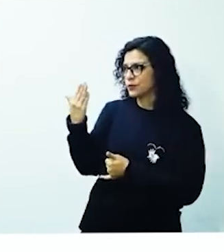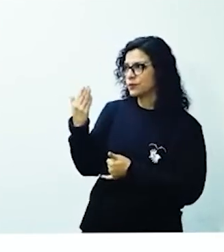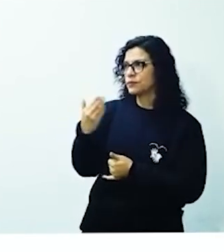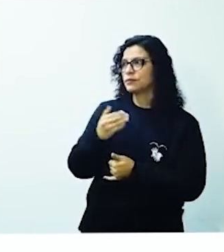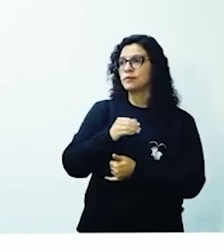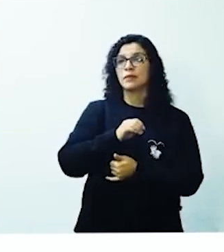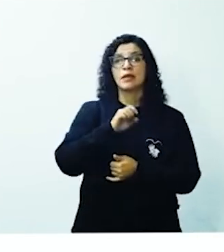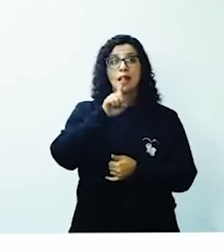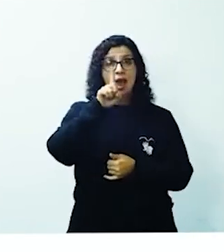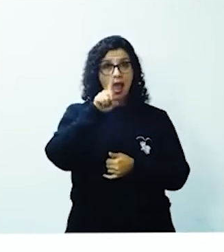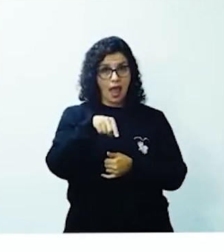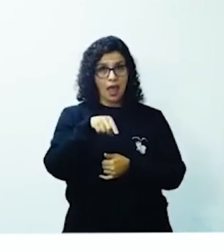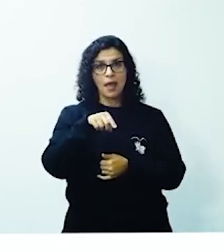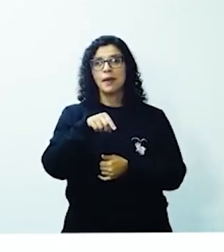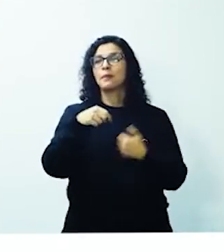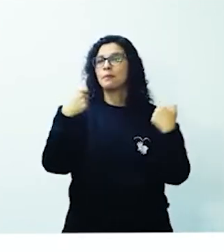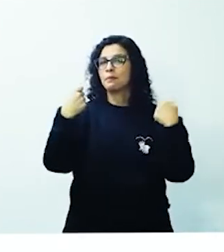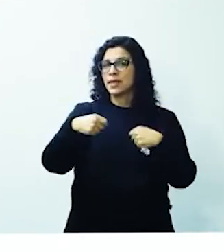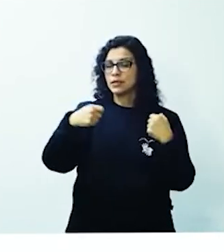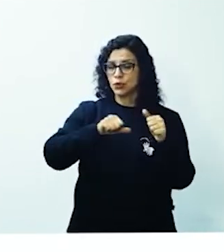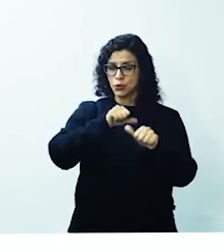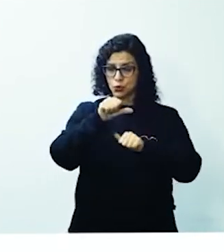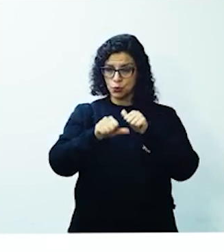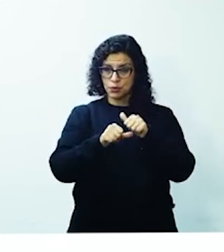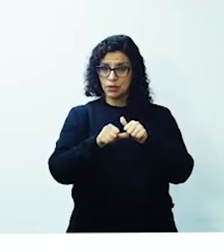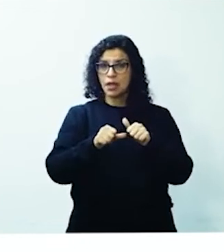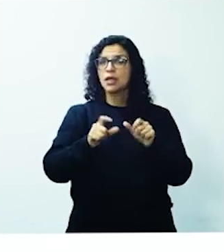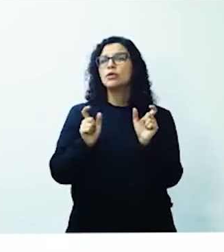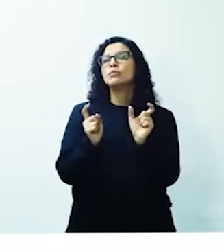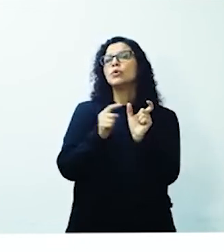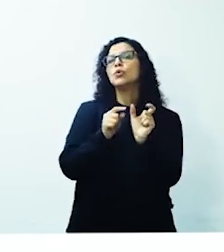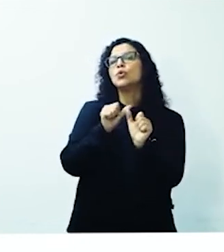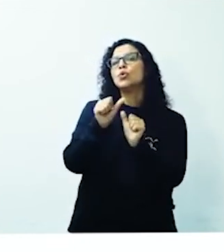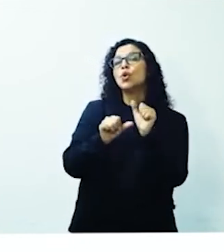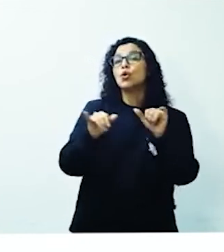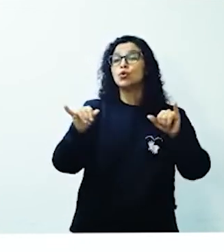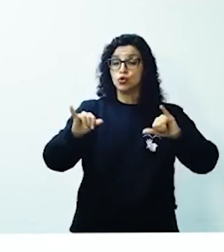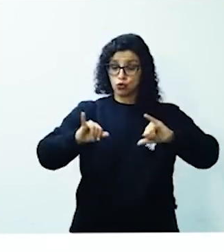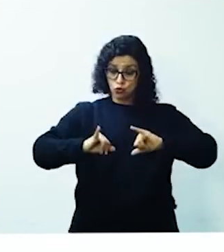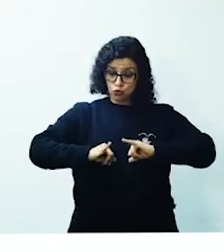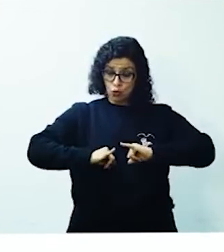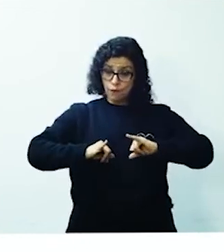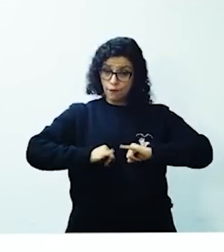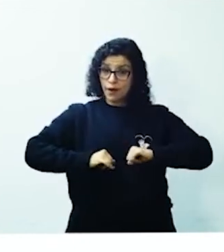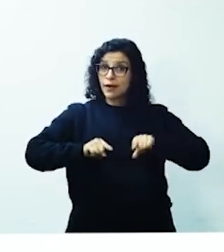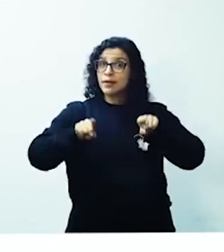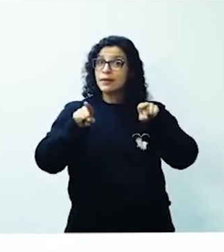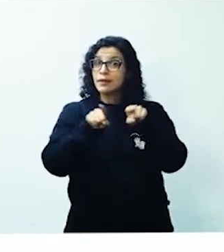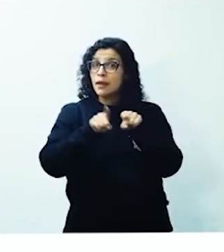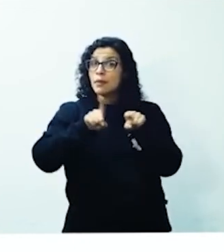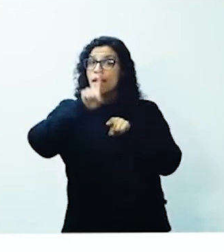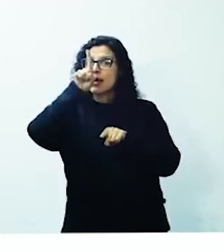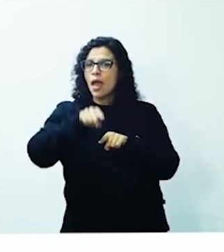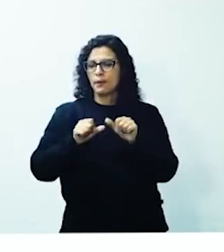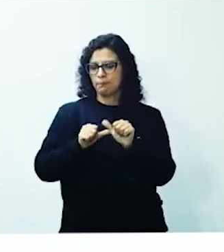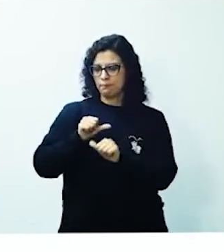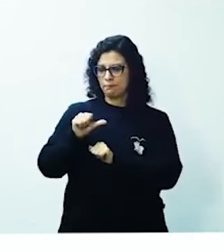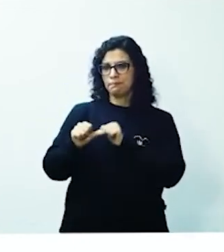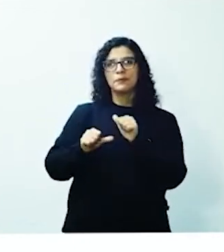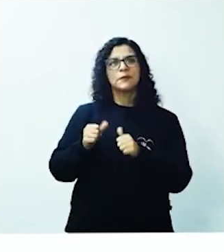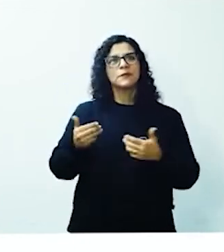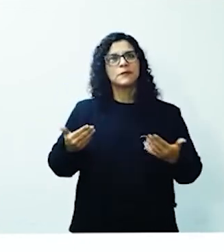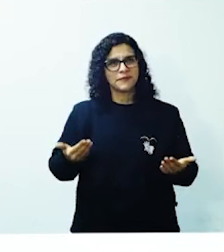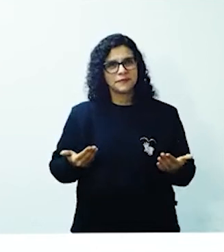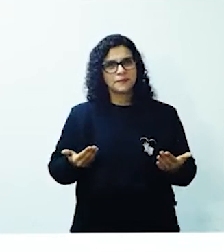é preciso mudar para sofrer também é mudar. Ele já